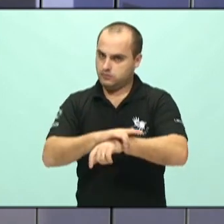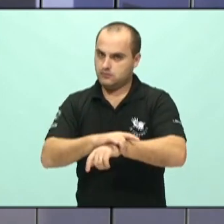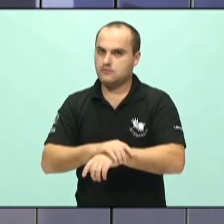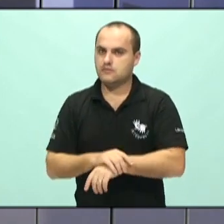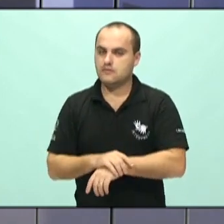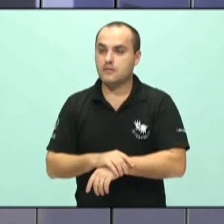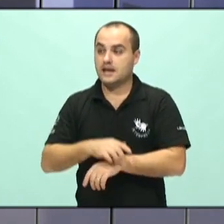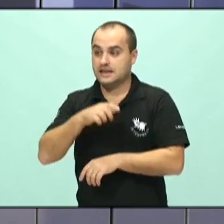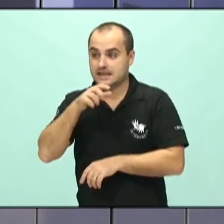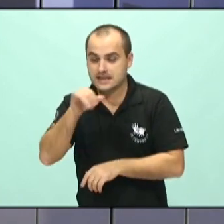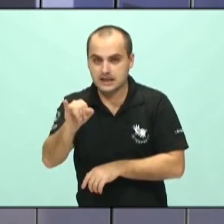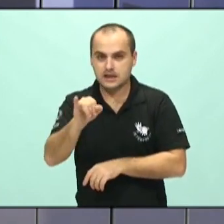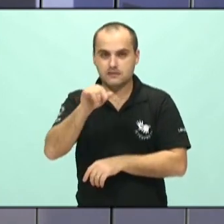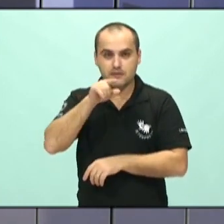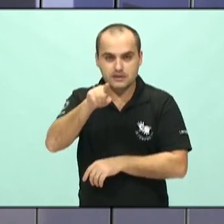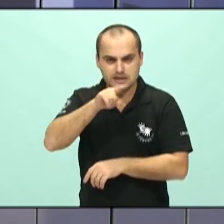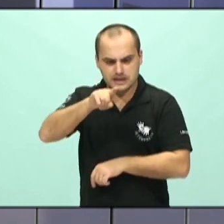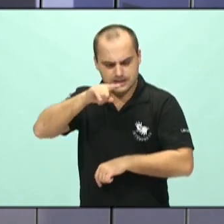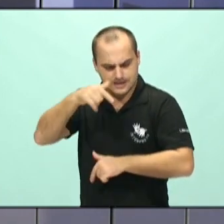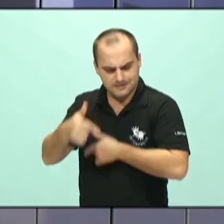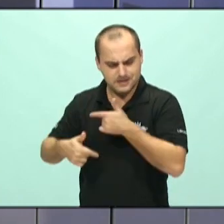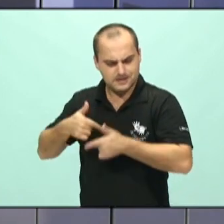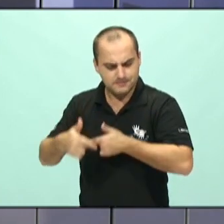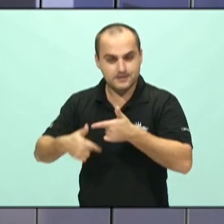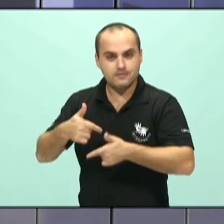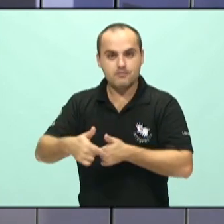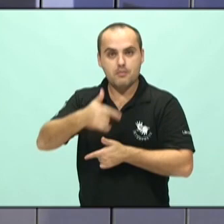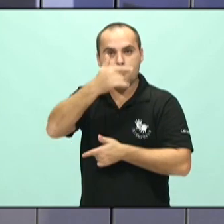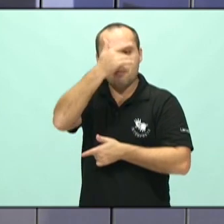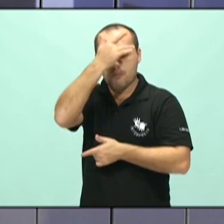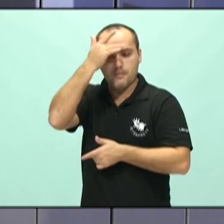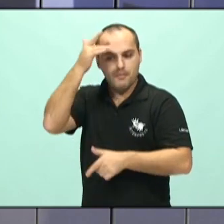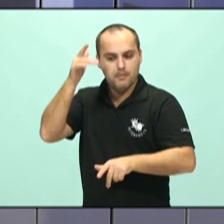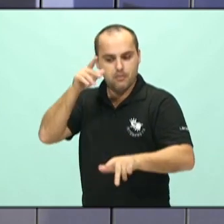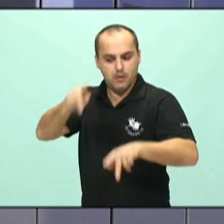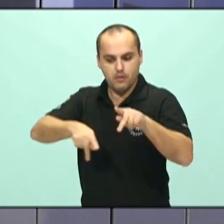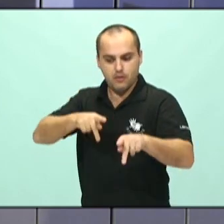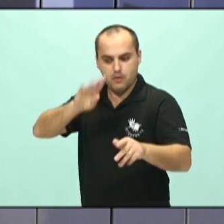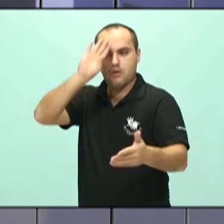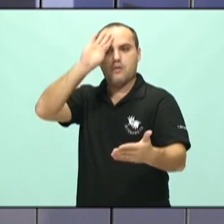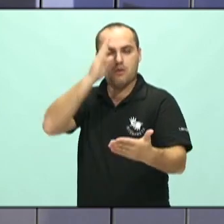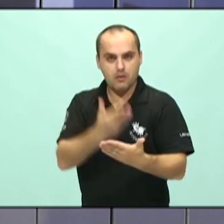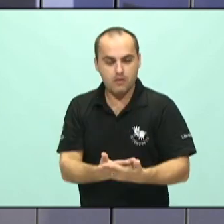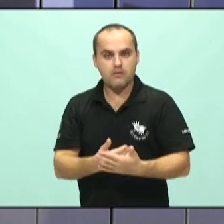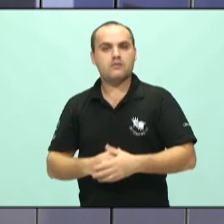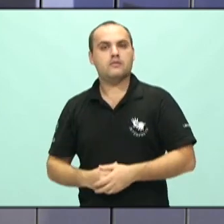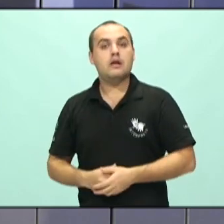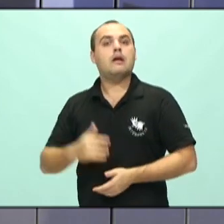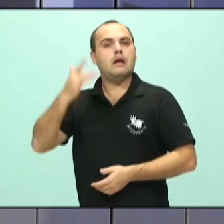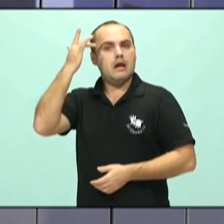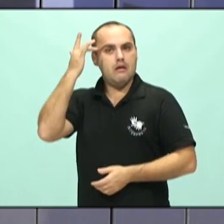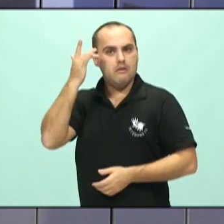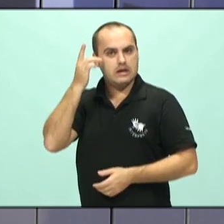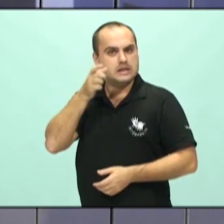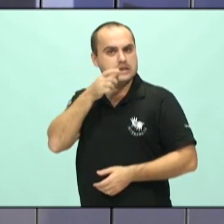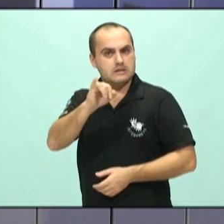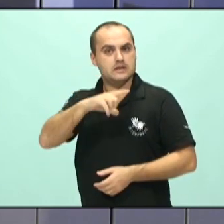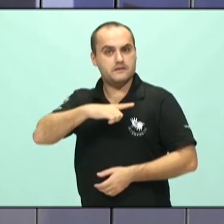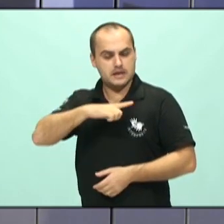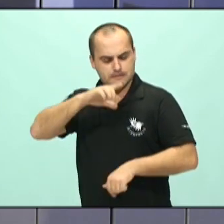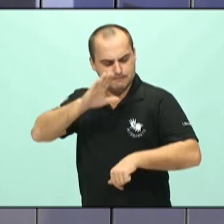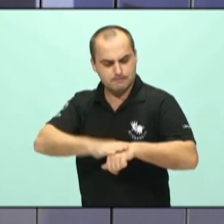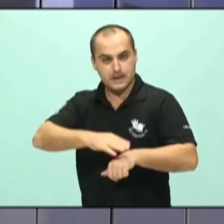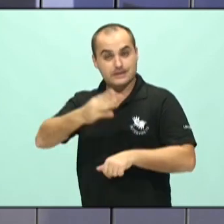você trabalha, mais as pessoas confiam e mais demanda vem. Eu garanto para você que se tivesse mais 3 assessores no meu gabinete, teria